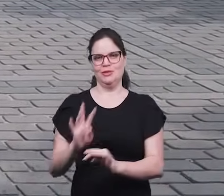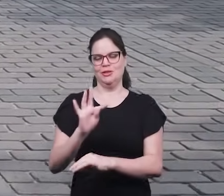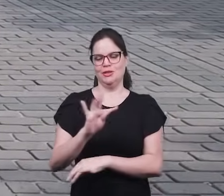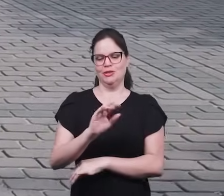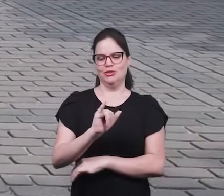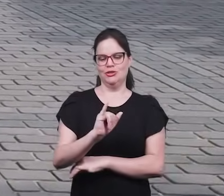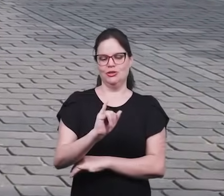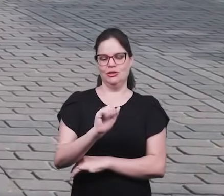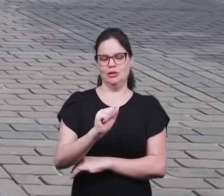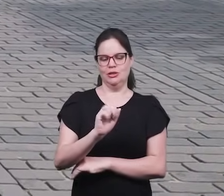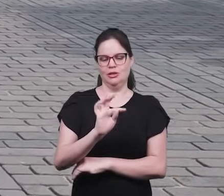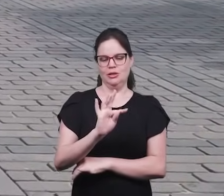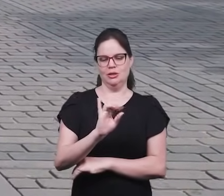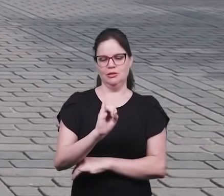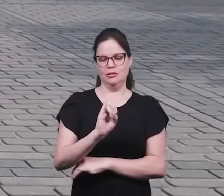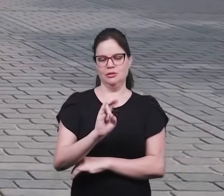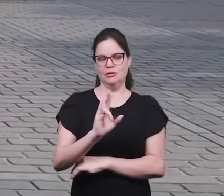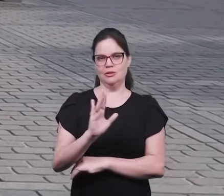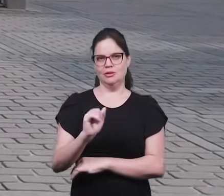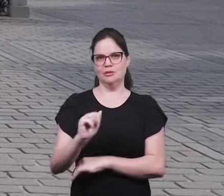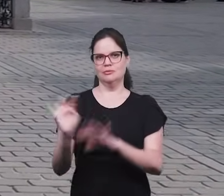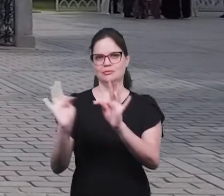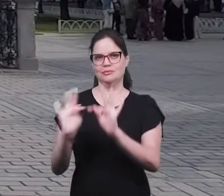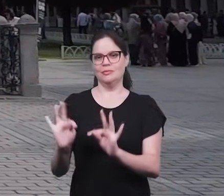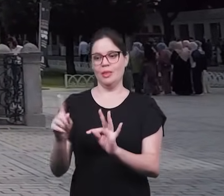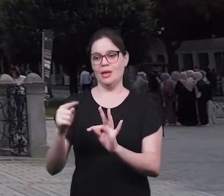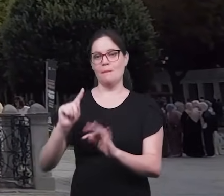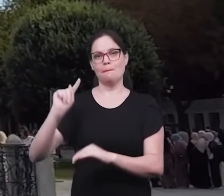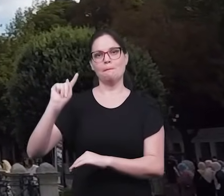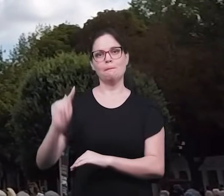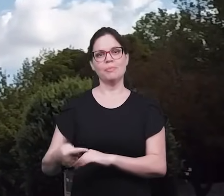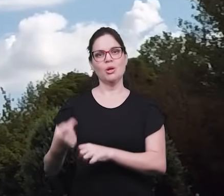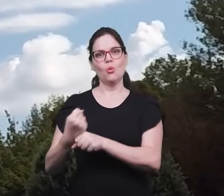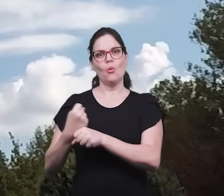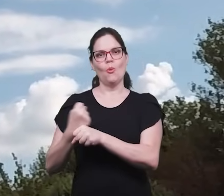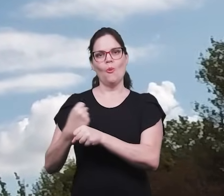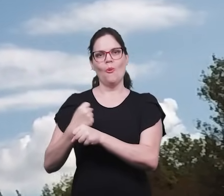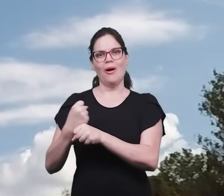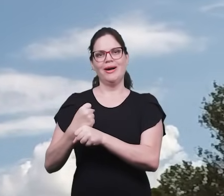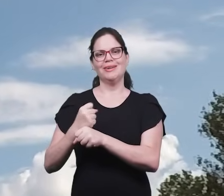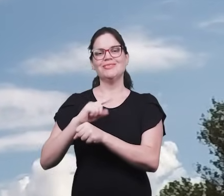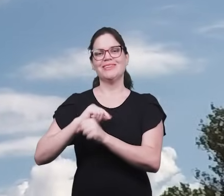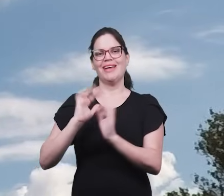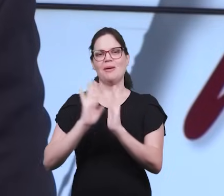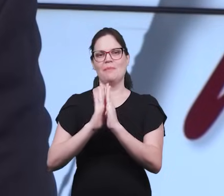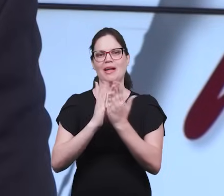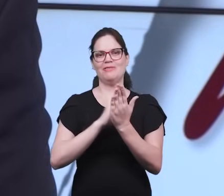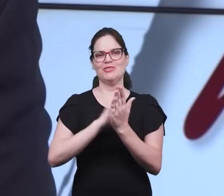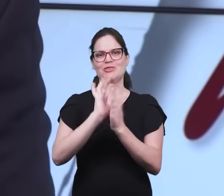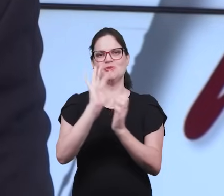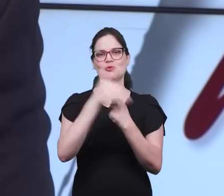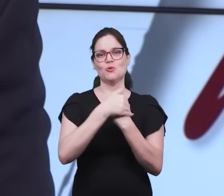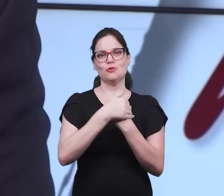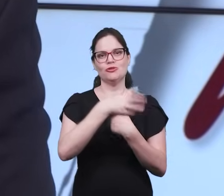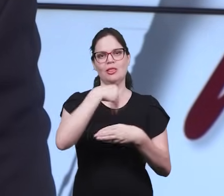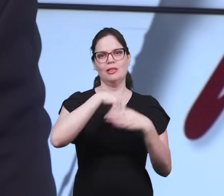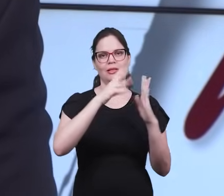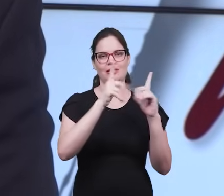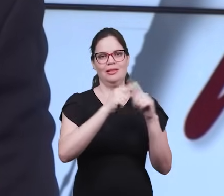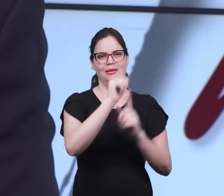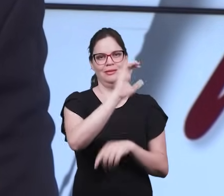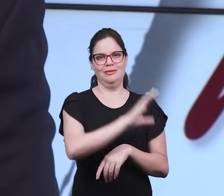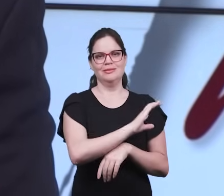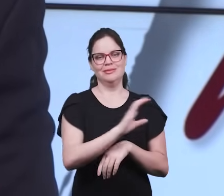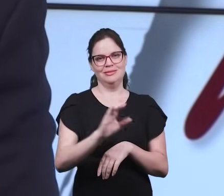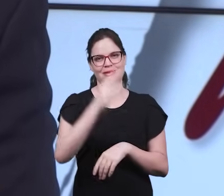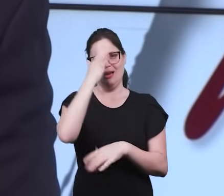é um período dos 1000 anos que a fé ela ficou nos mosteiros. Por quê? Porque com a desintegração